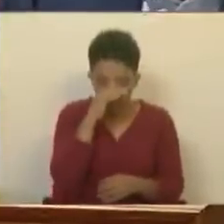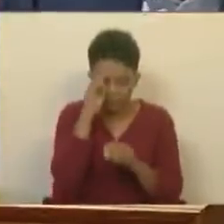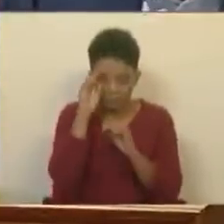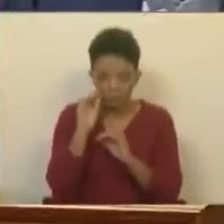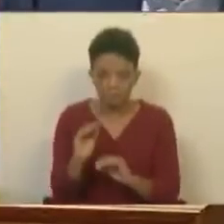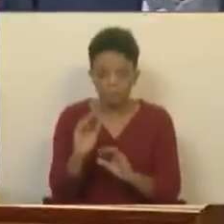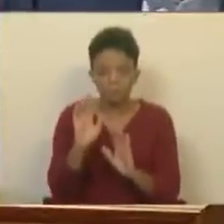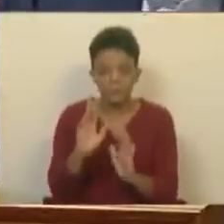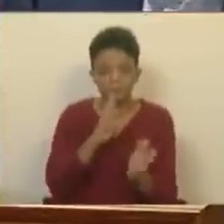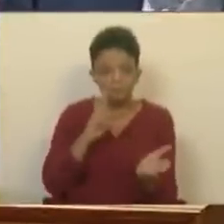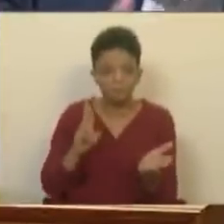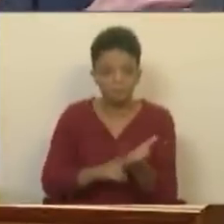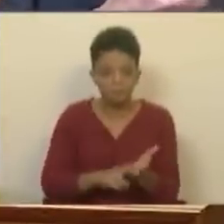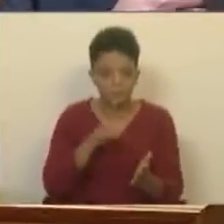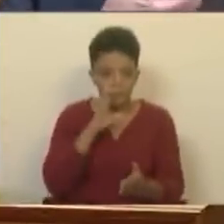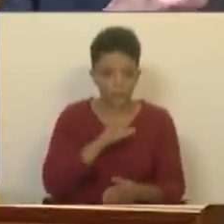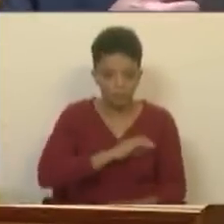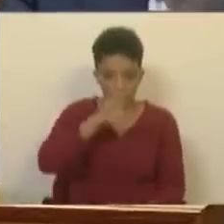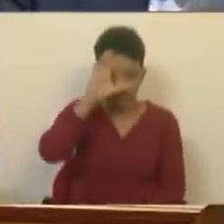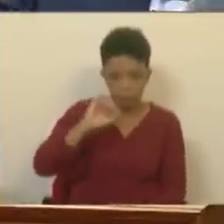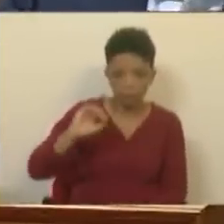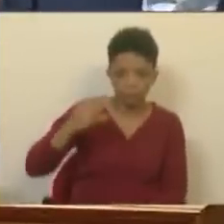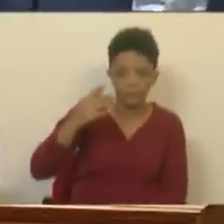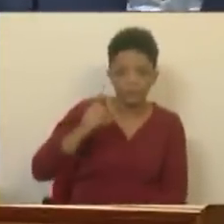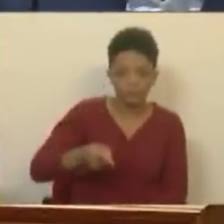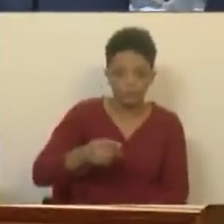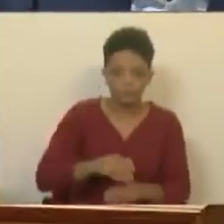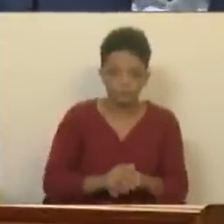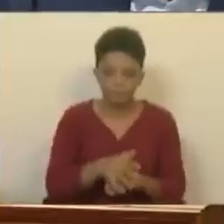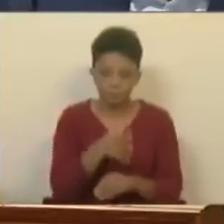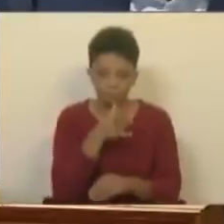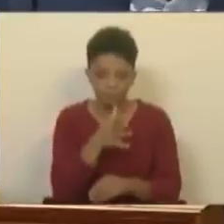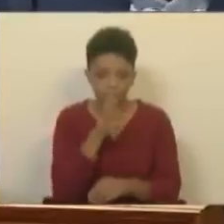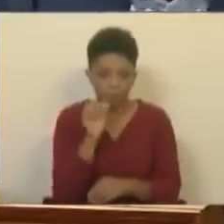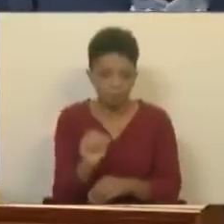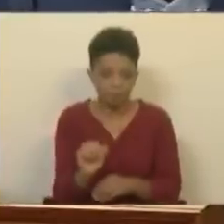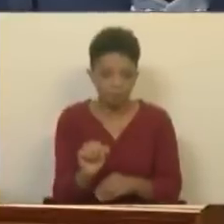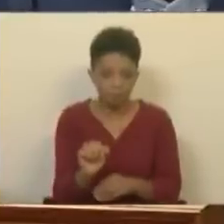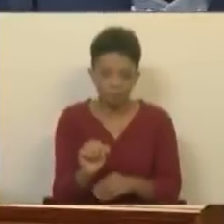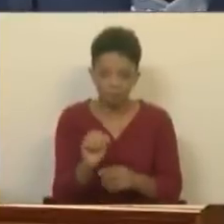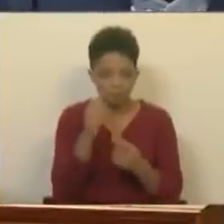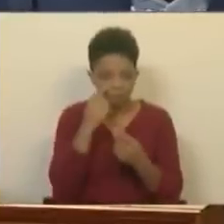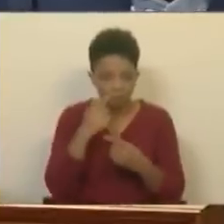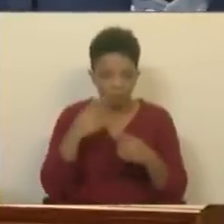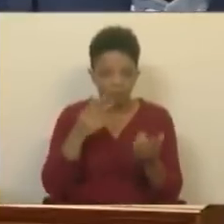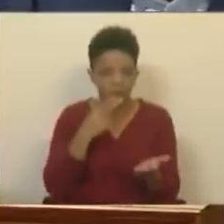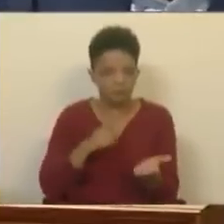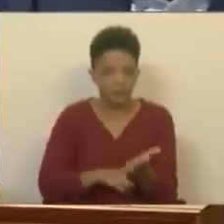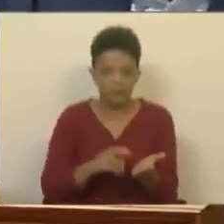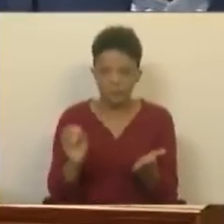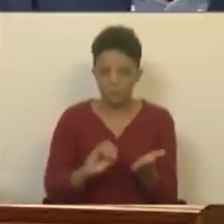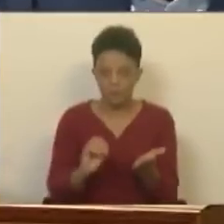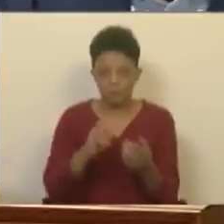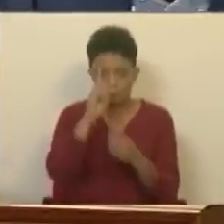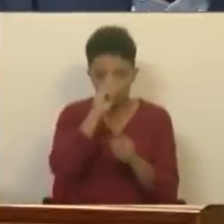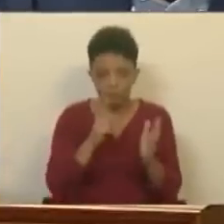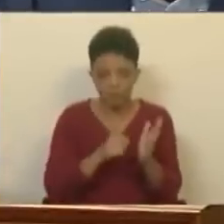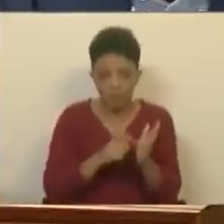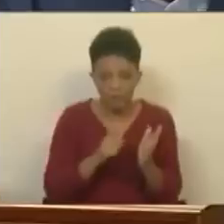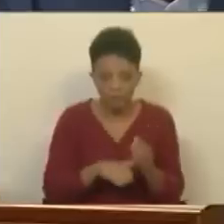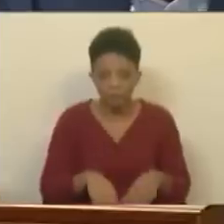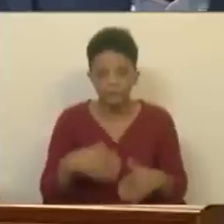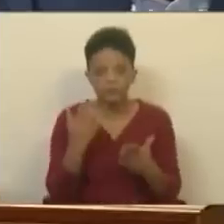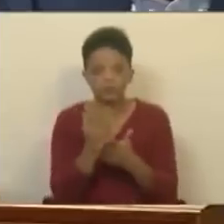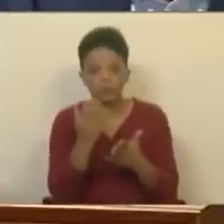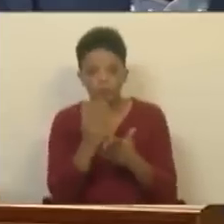educação mas a verdade Senhor o primeiro-ministro é que essa sua intervenção não tem tradução na realidade faltam professores e